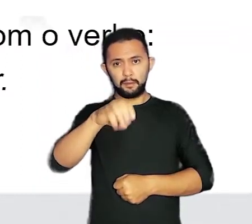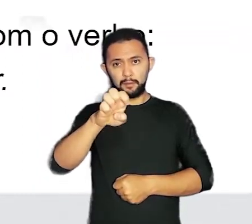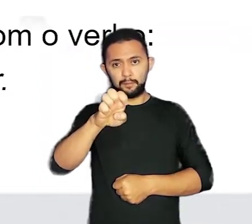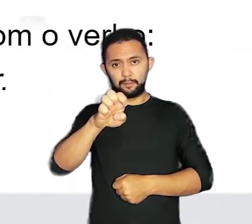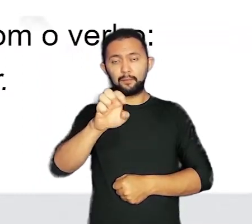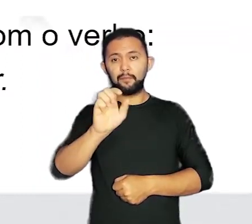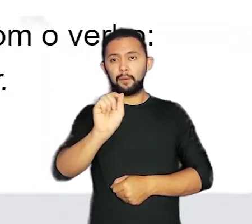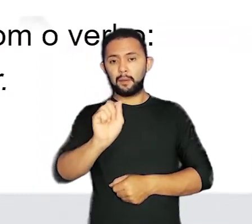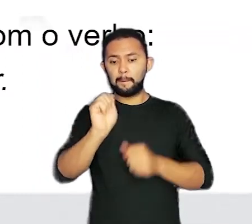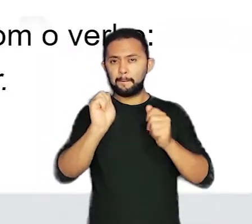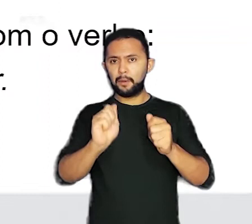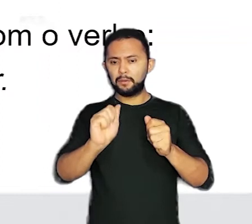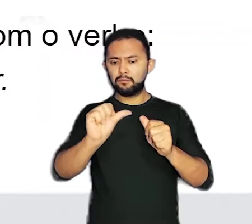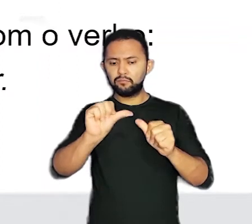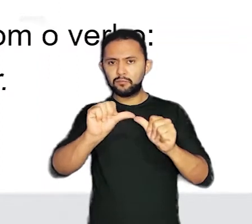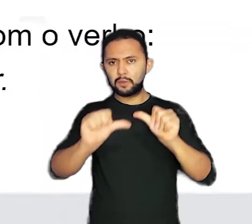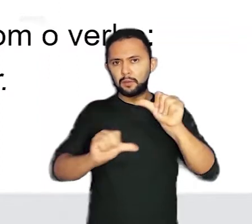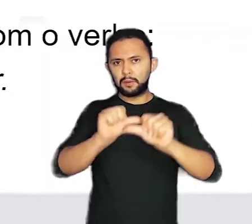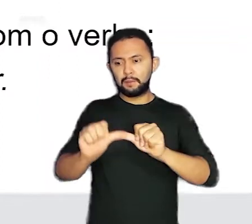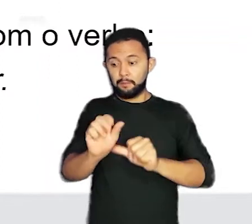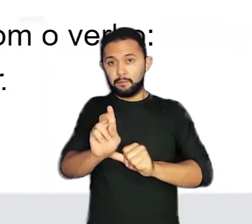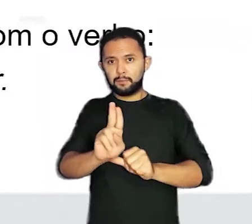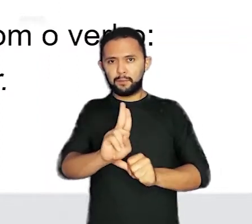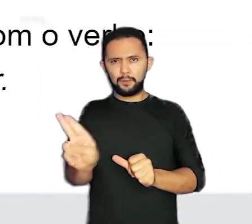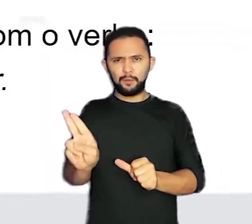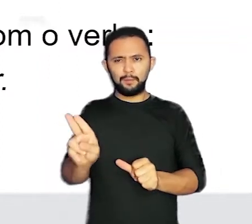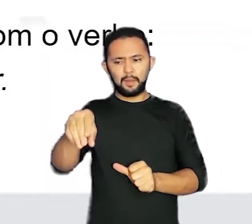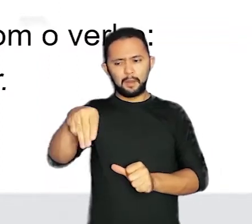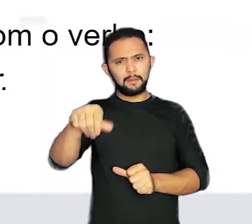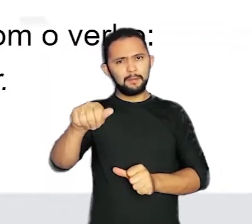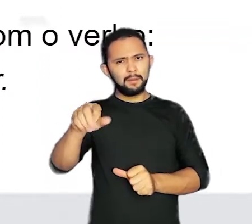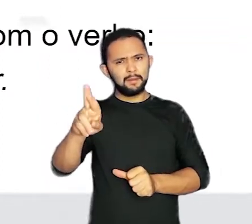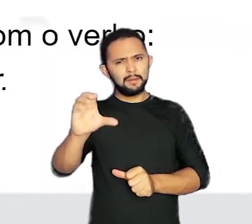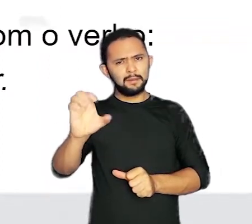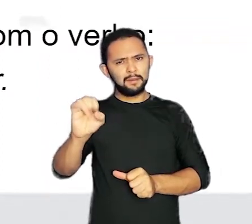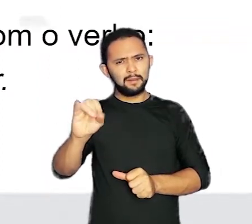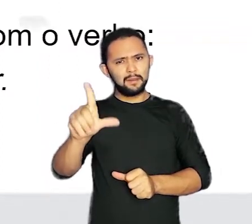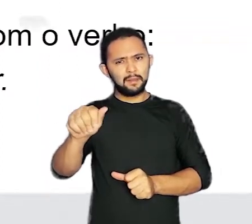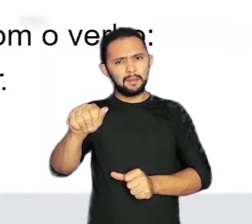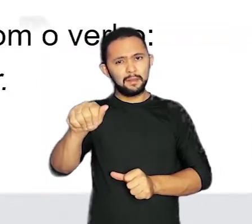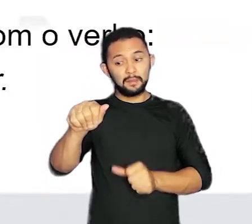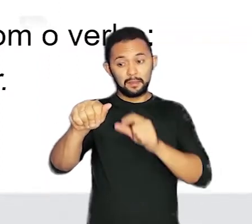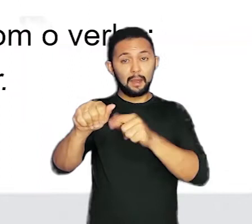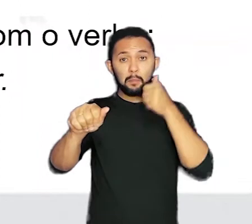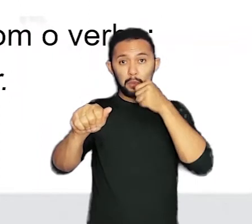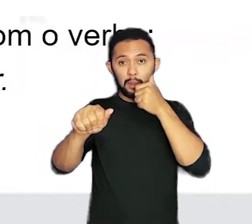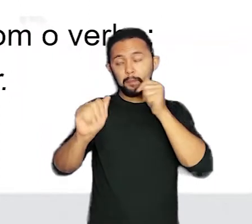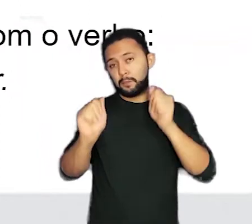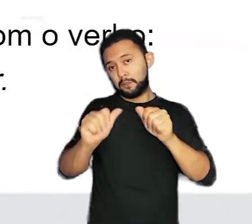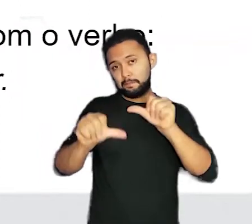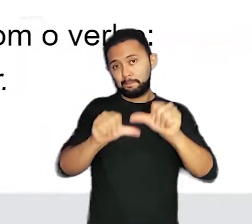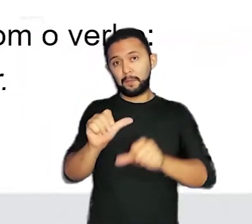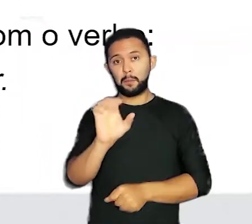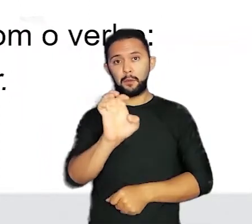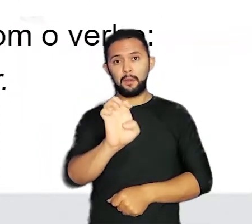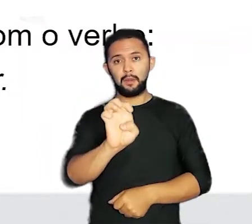caso reto justamente por eles desempenharem função de sujeito, tá? Então, somente os pronomes do caso reto podem desempenhar função